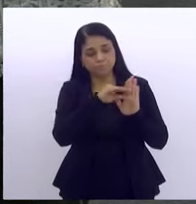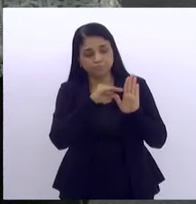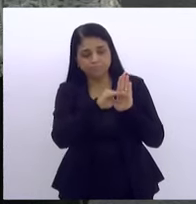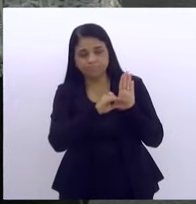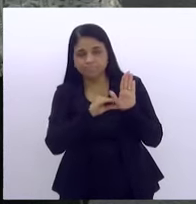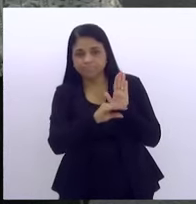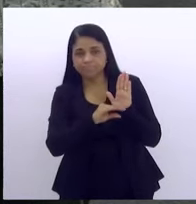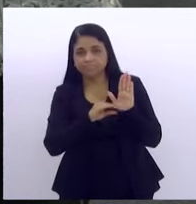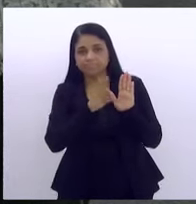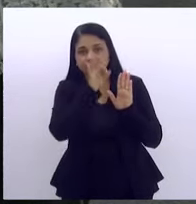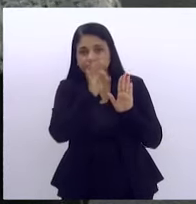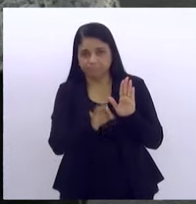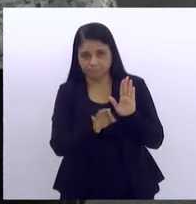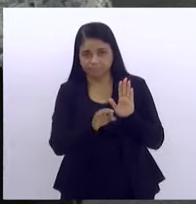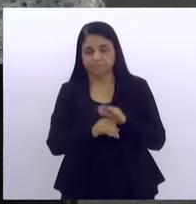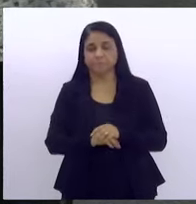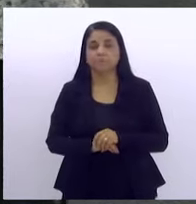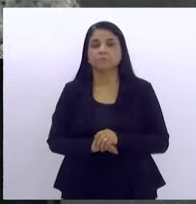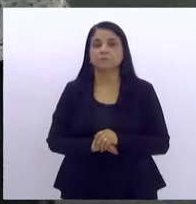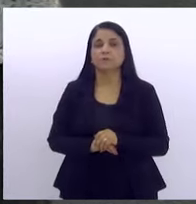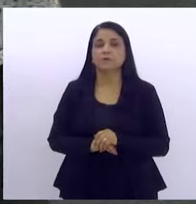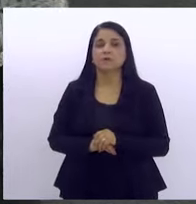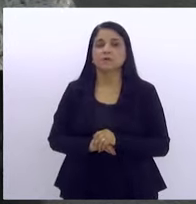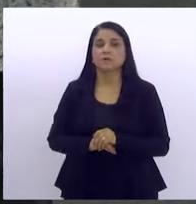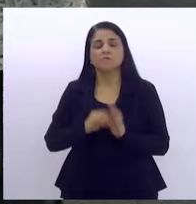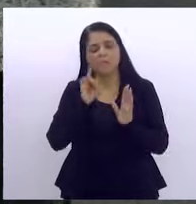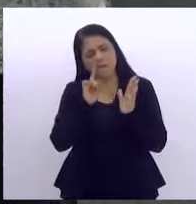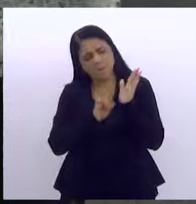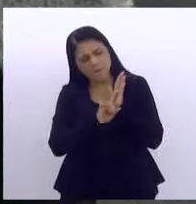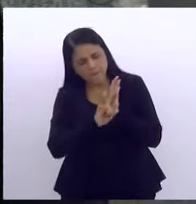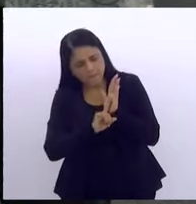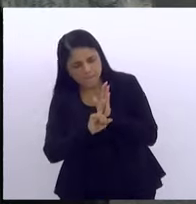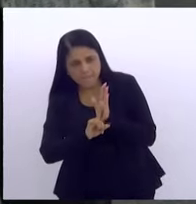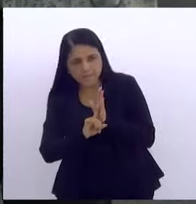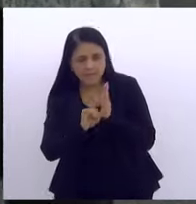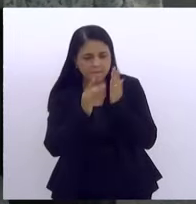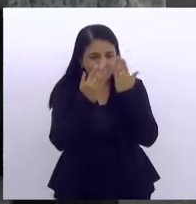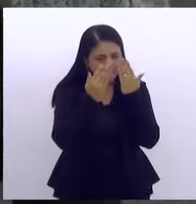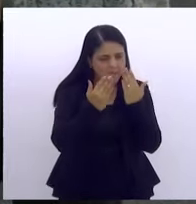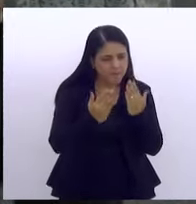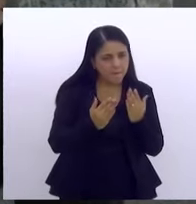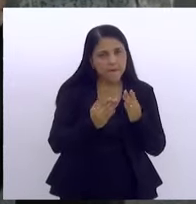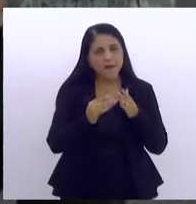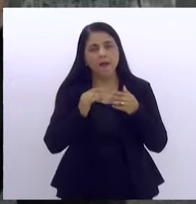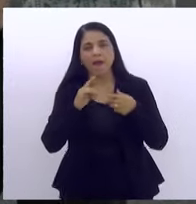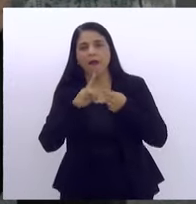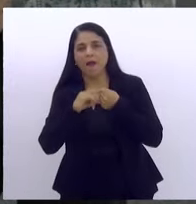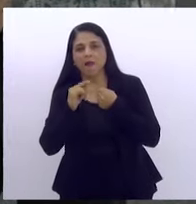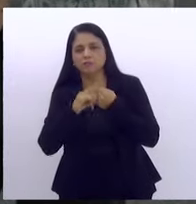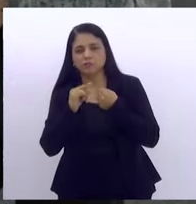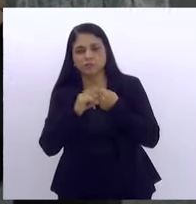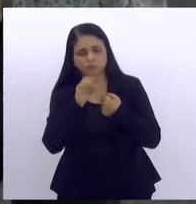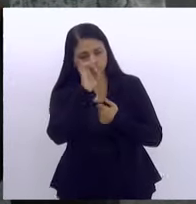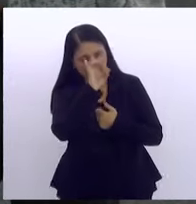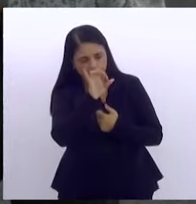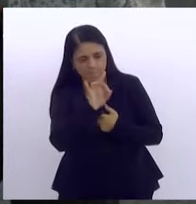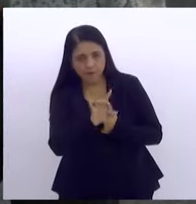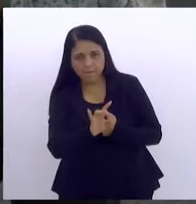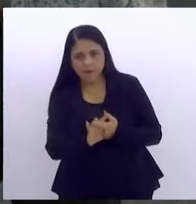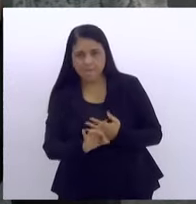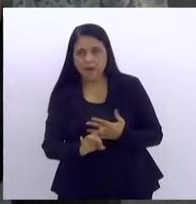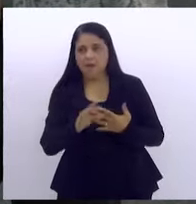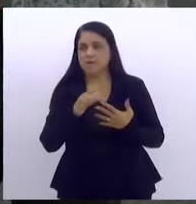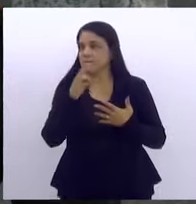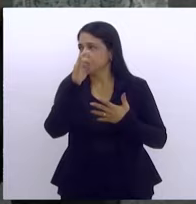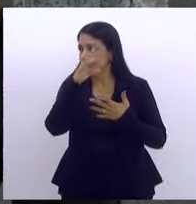E por aí fomos examinando artigo por artigo.